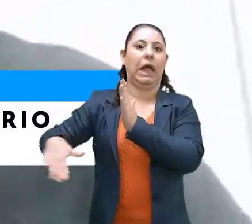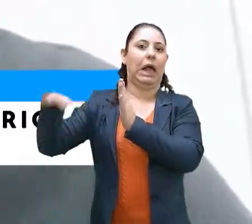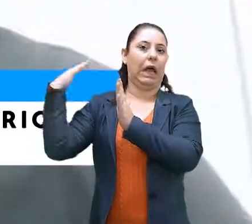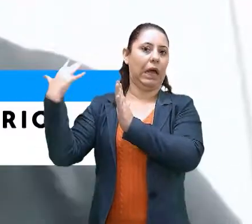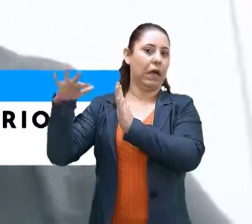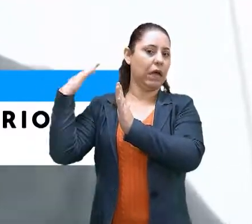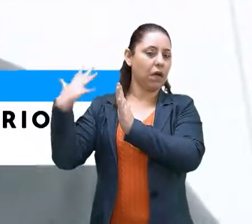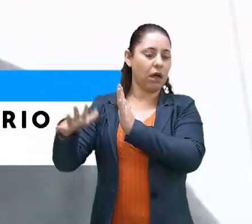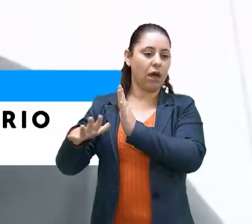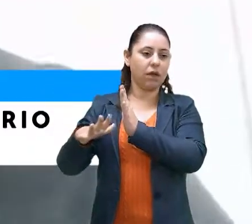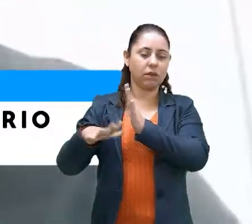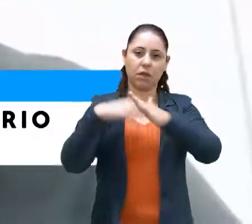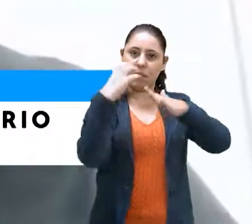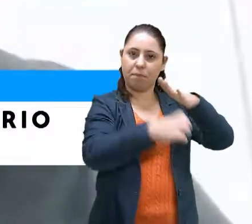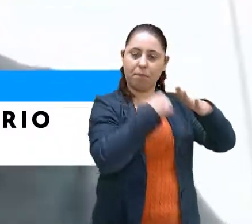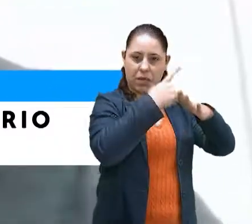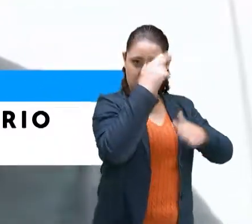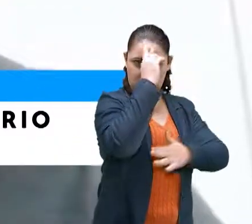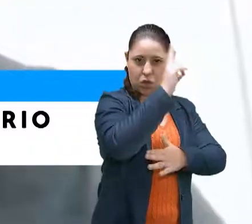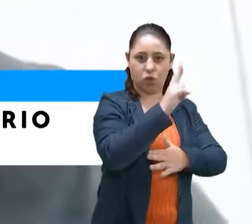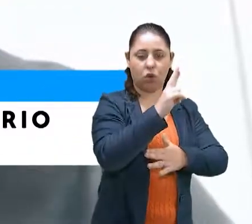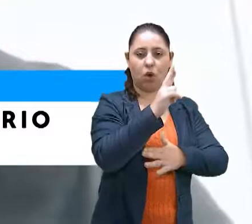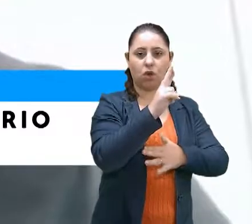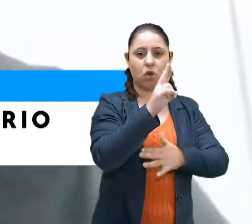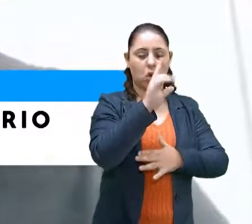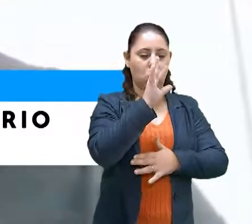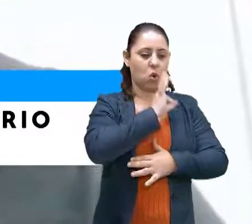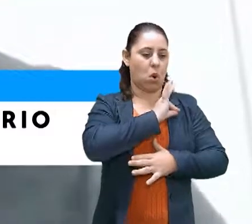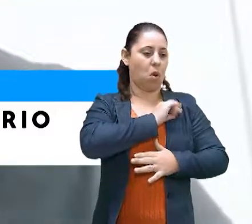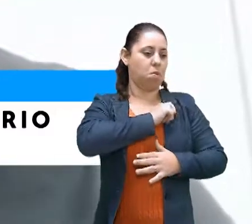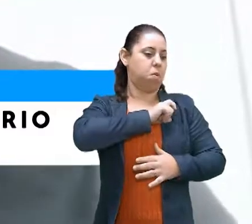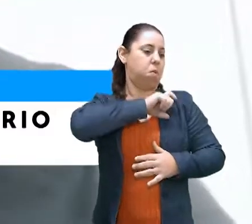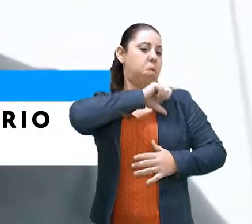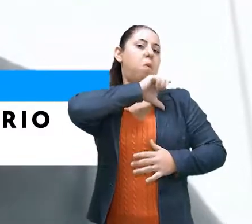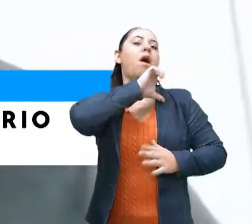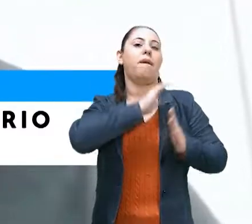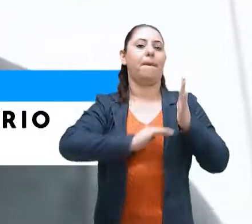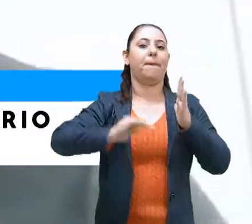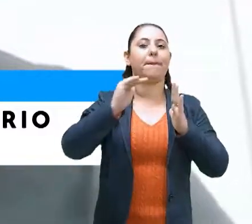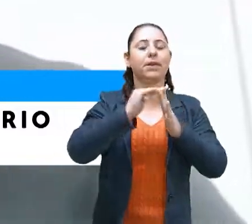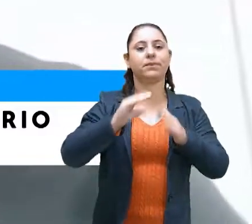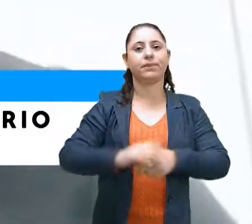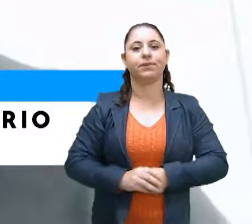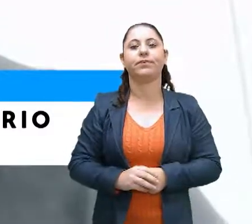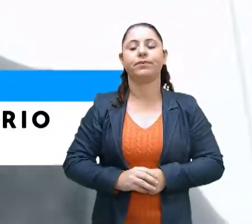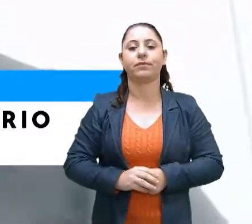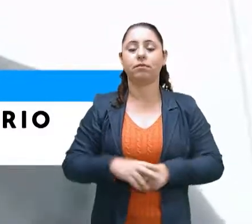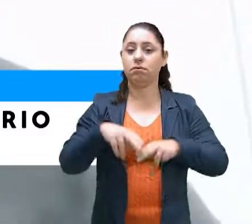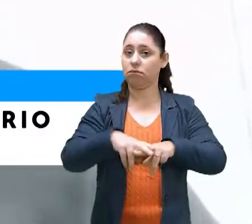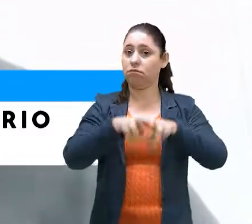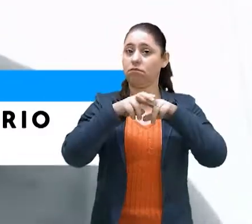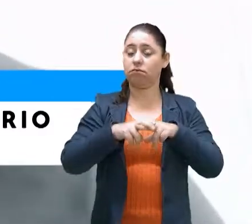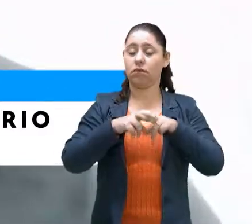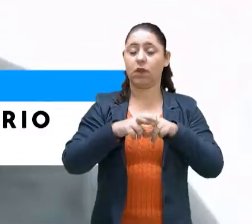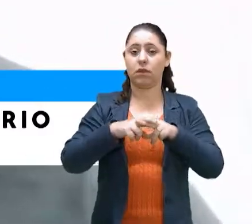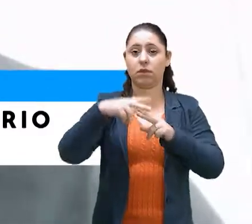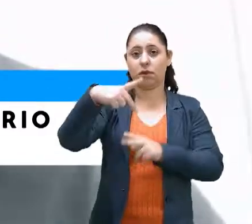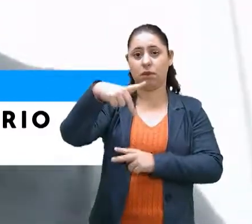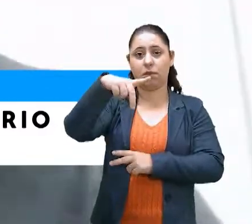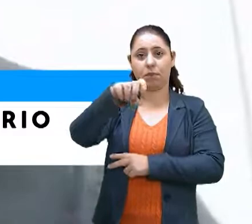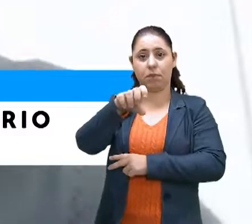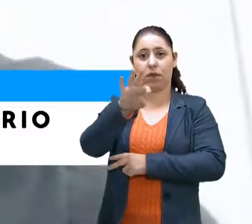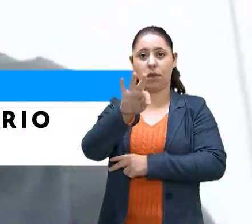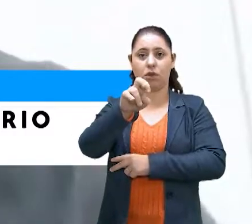os consumidores, né, dos combustíveis estão chorando, amargando aí aumento de preços. Com isso,